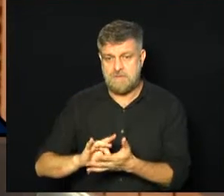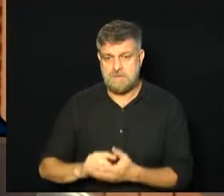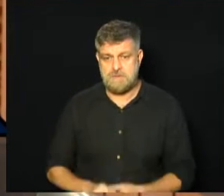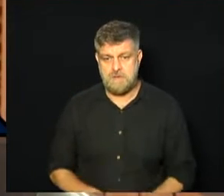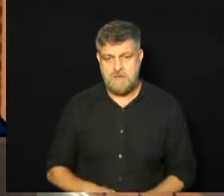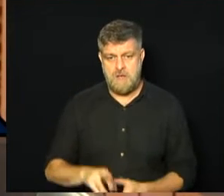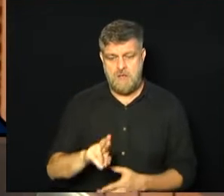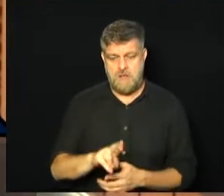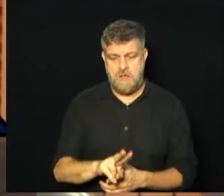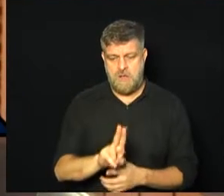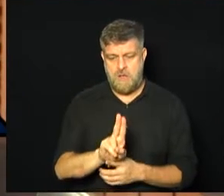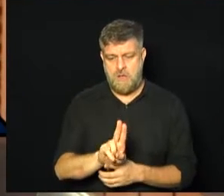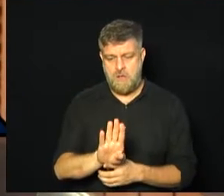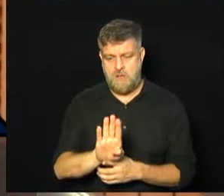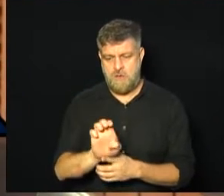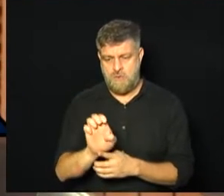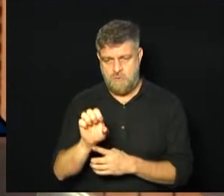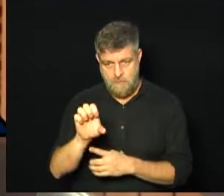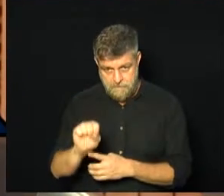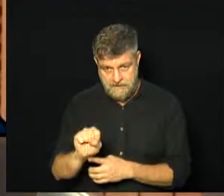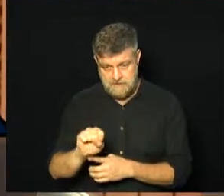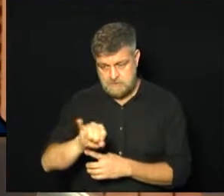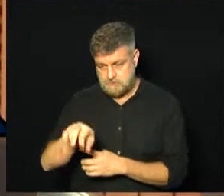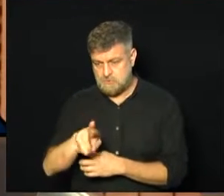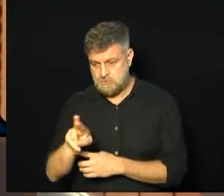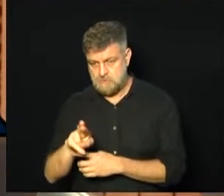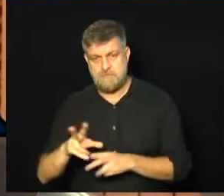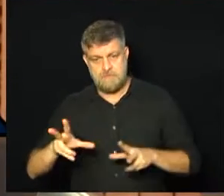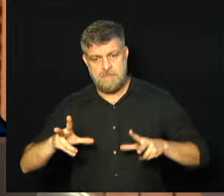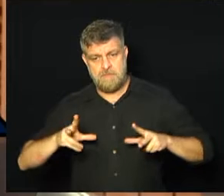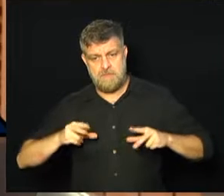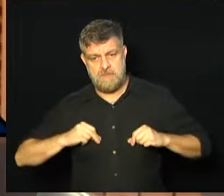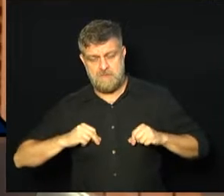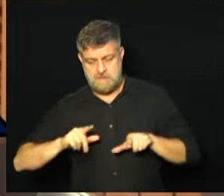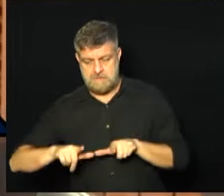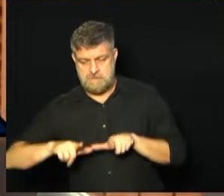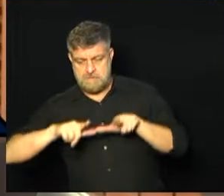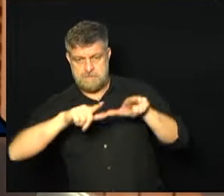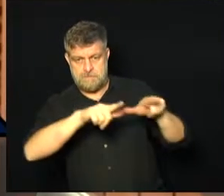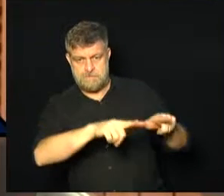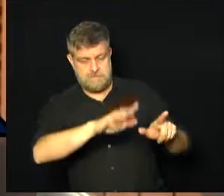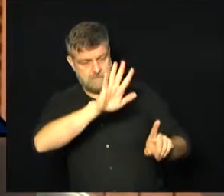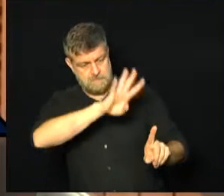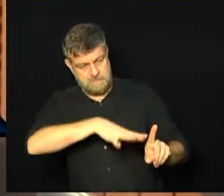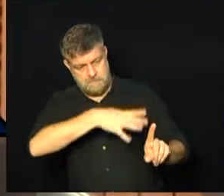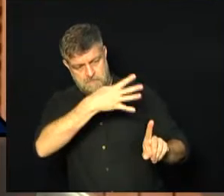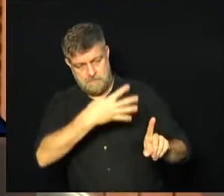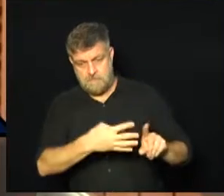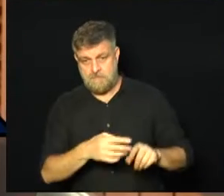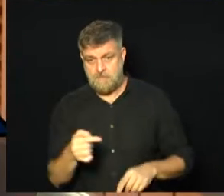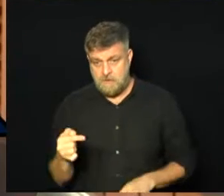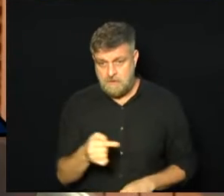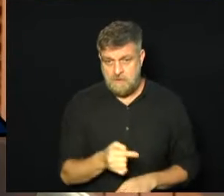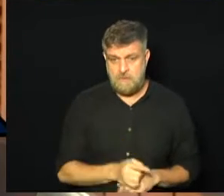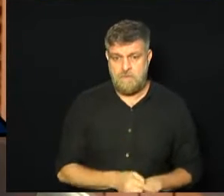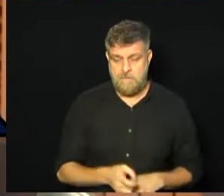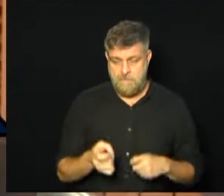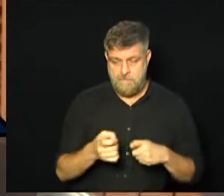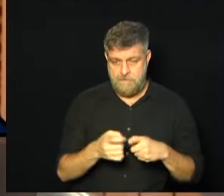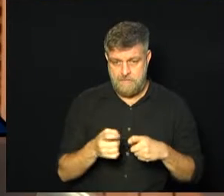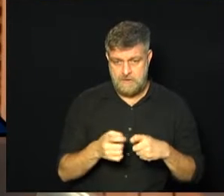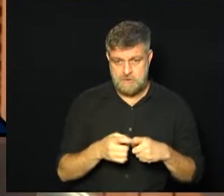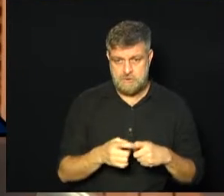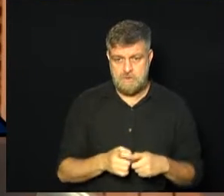Rubens Borges Fialho Júnior merece essa homenagem. O Dr. Rubens, ele é gaúcho,